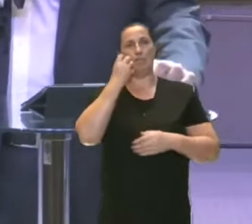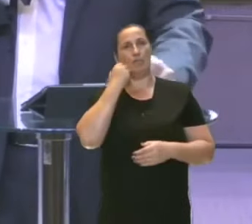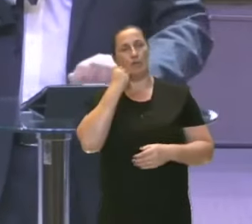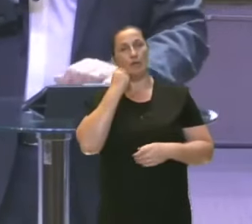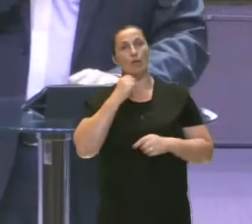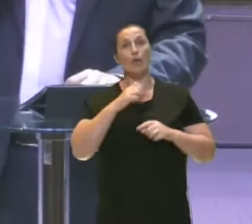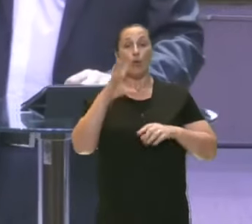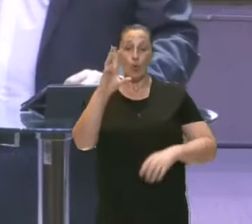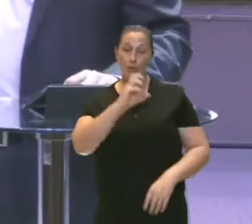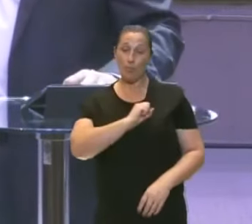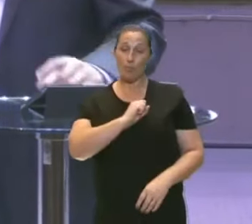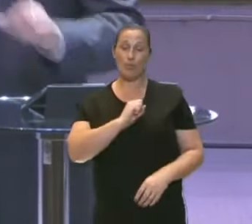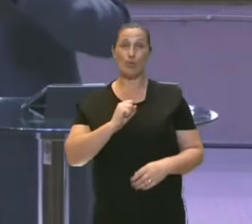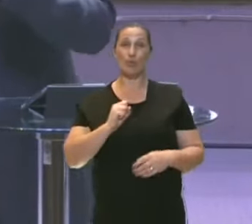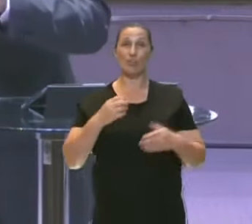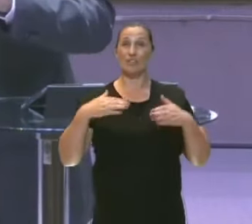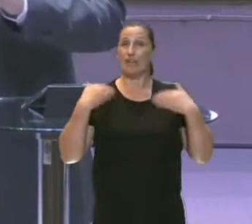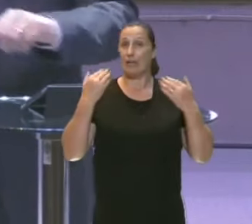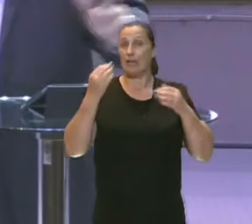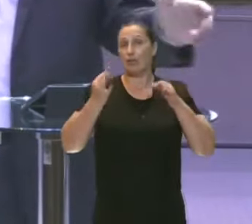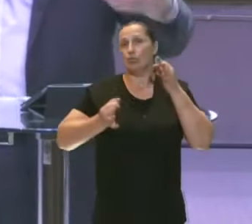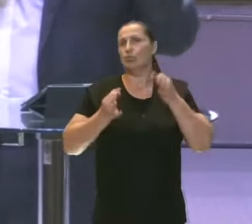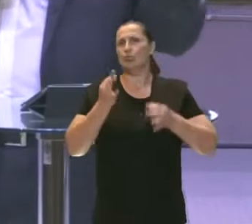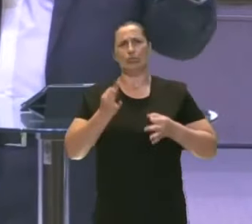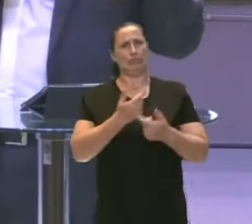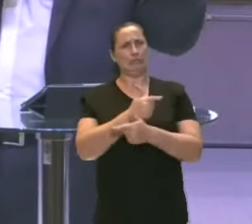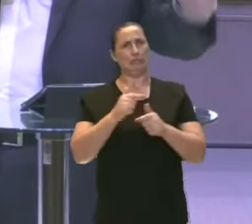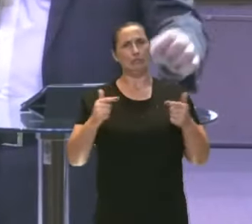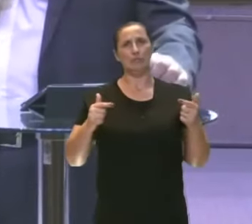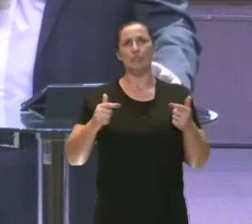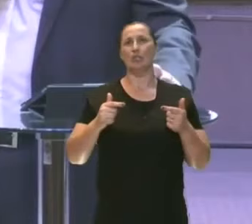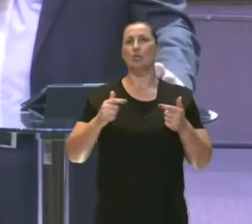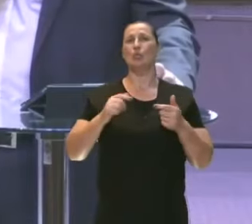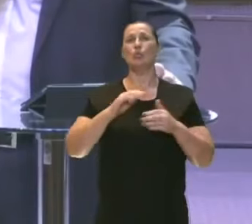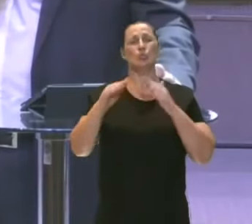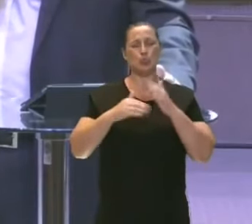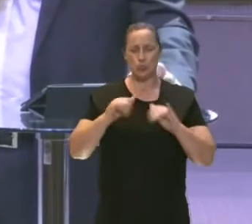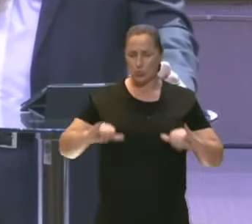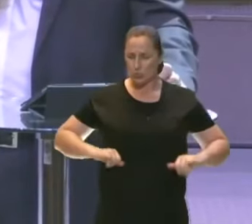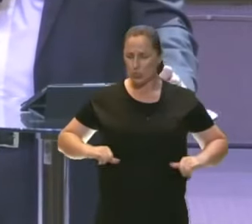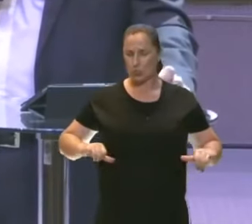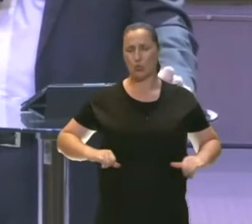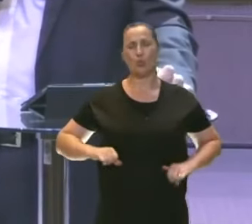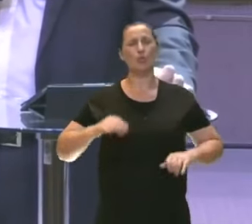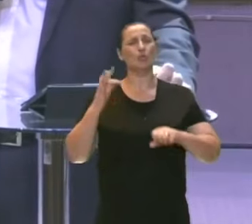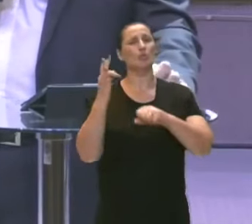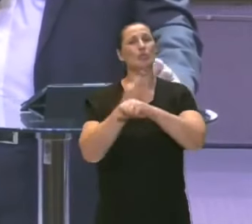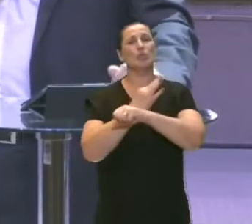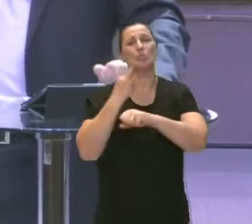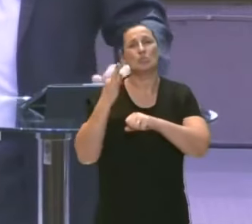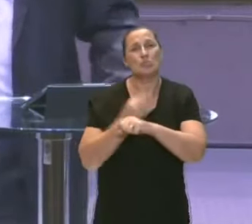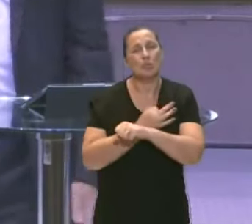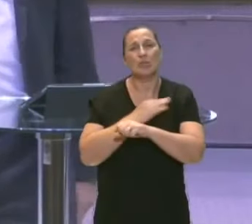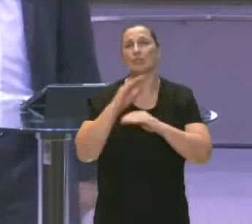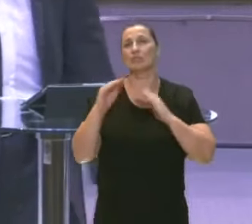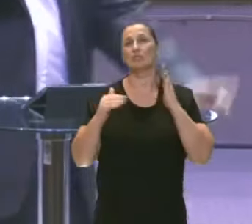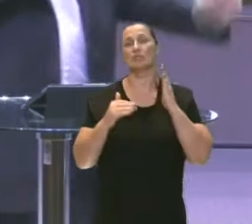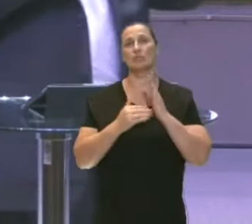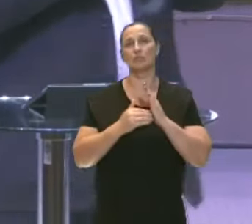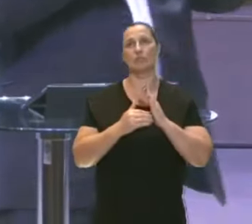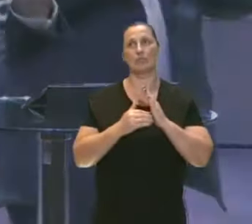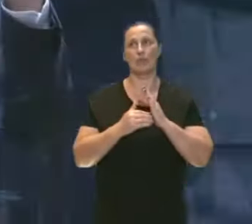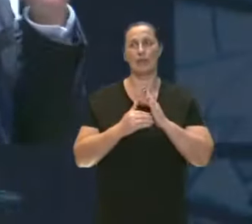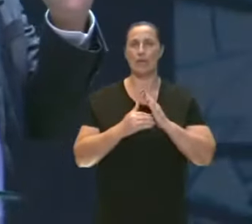mas se alegra com verdade. Tudo sofre, tudo crê, tudo suporta, tudo espera. E eu fiquei pensando,